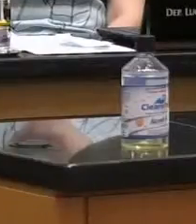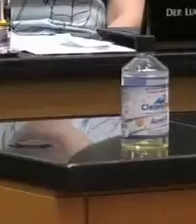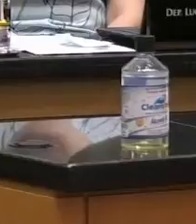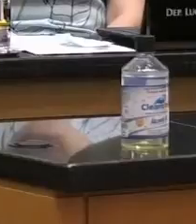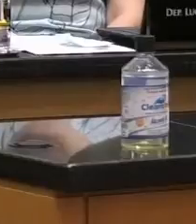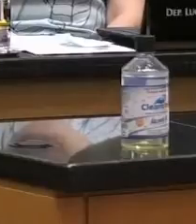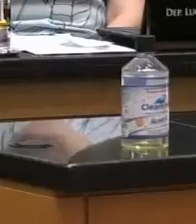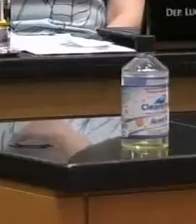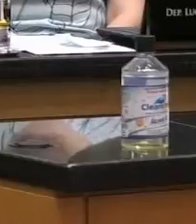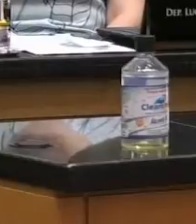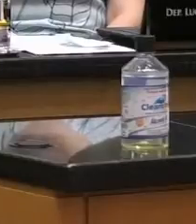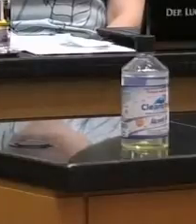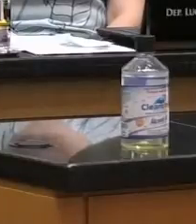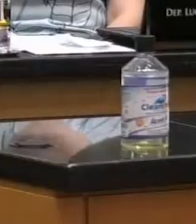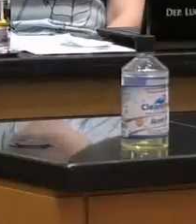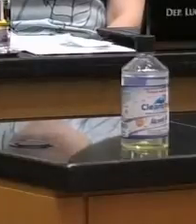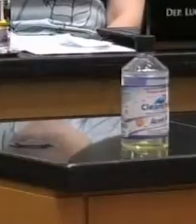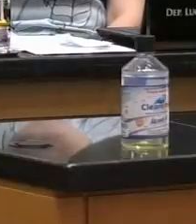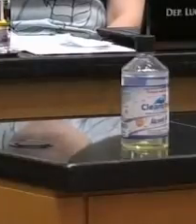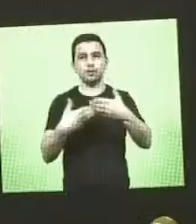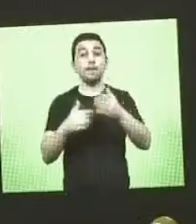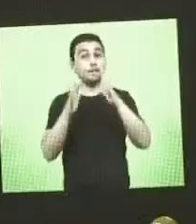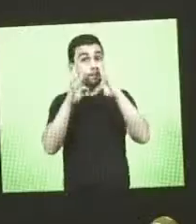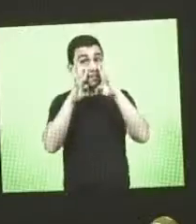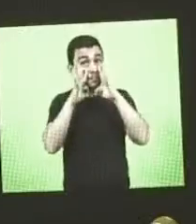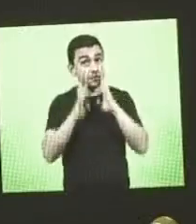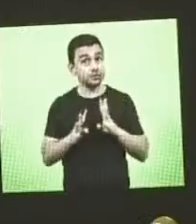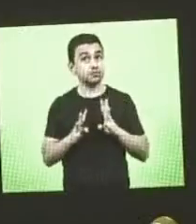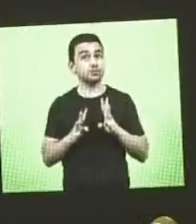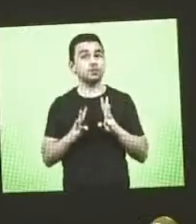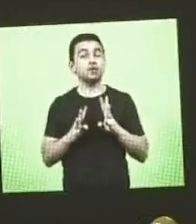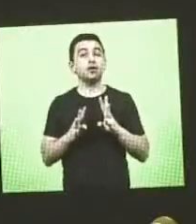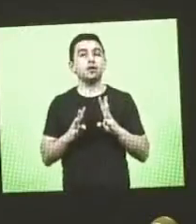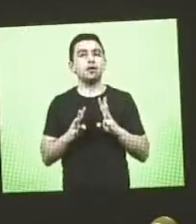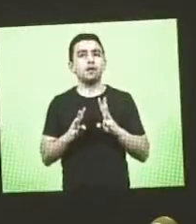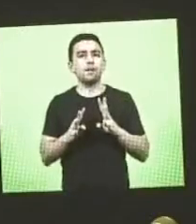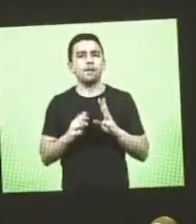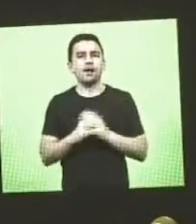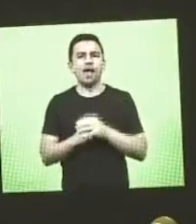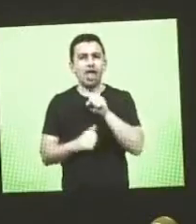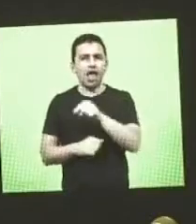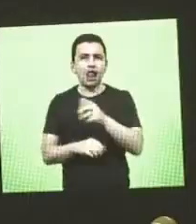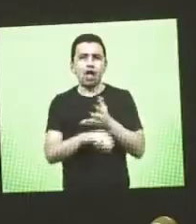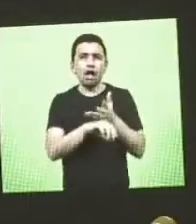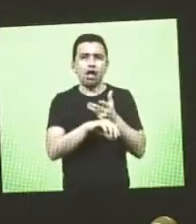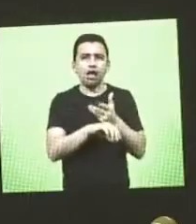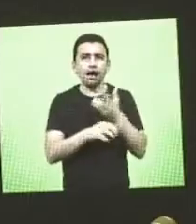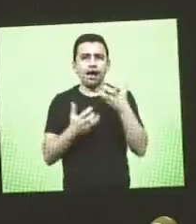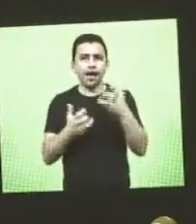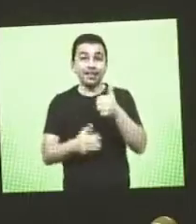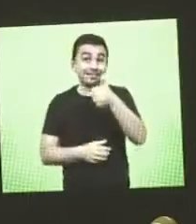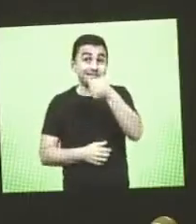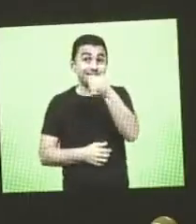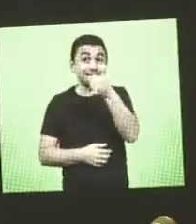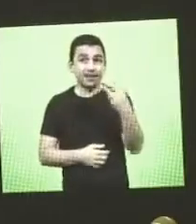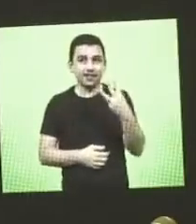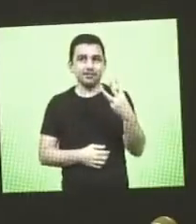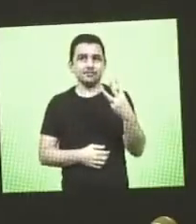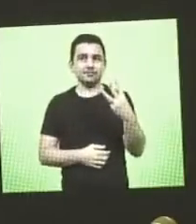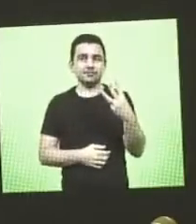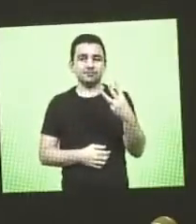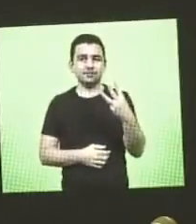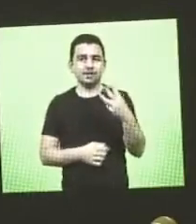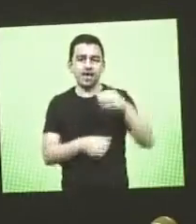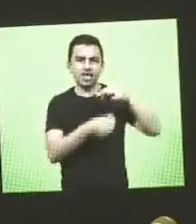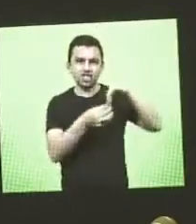que admite o regime de educação domiciliar. O deputado alegou que protocolou o projeto no parlamento em fevereiro de